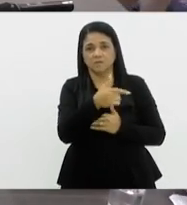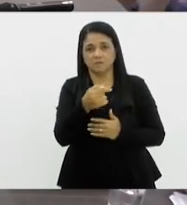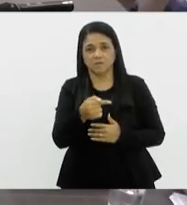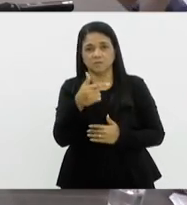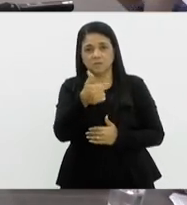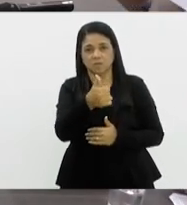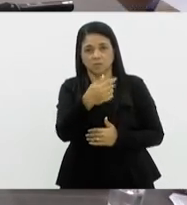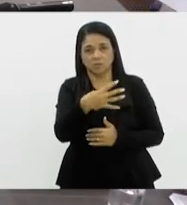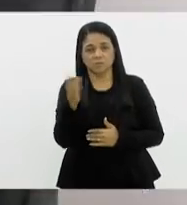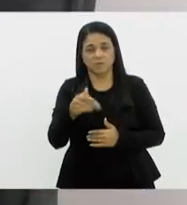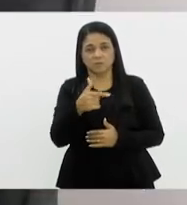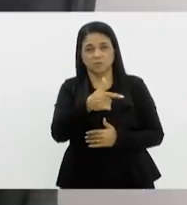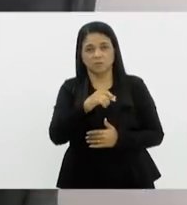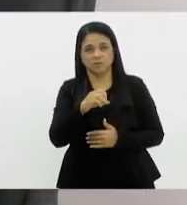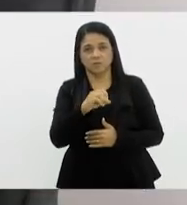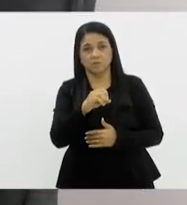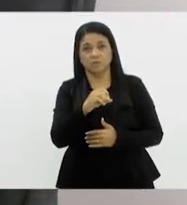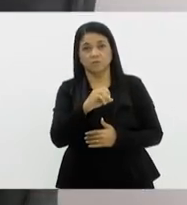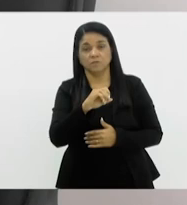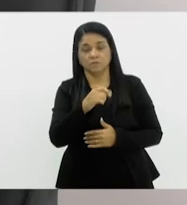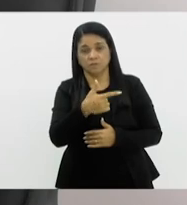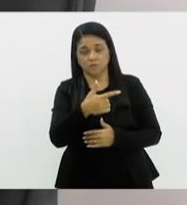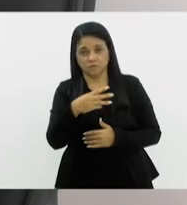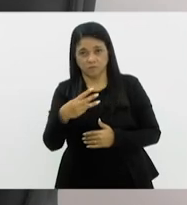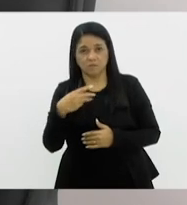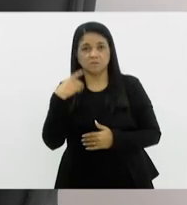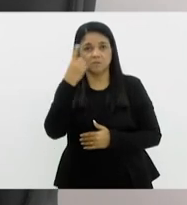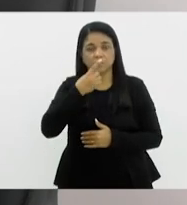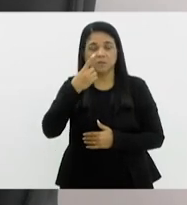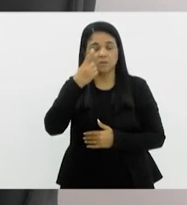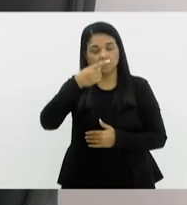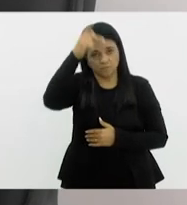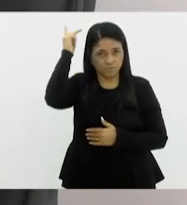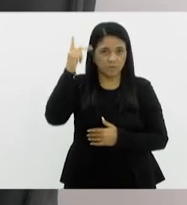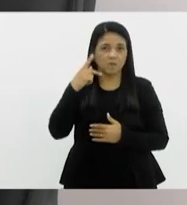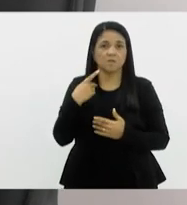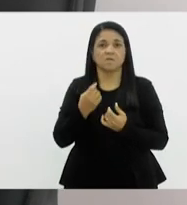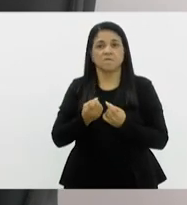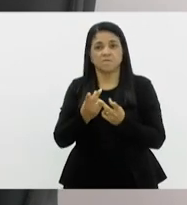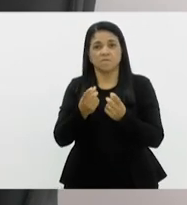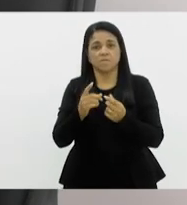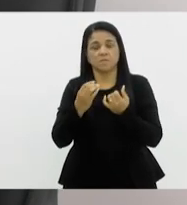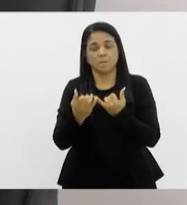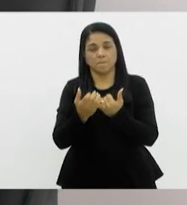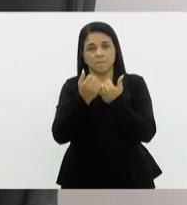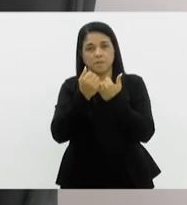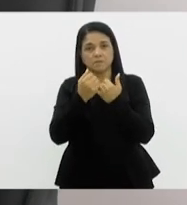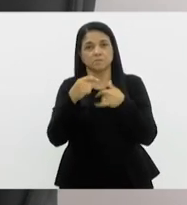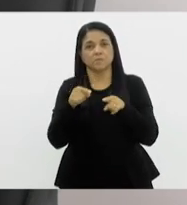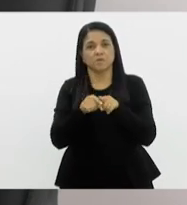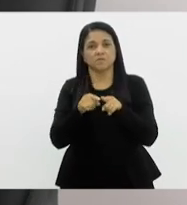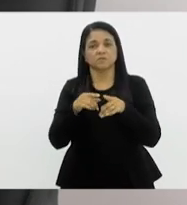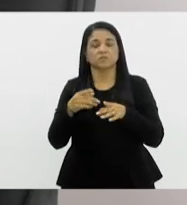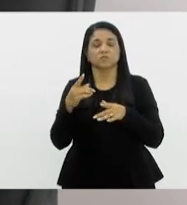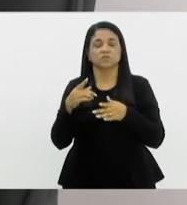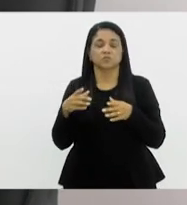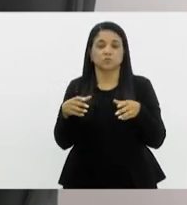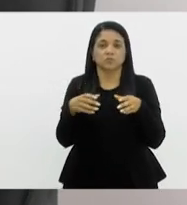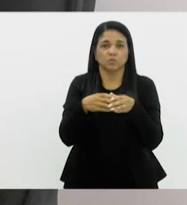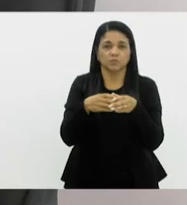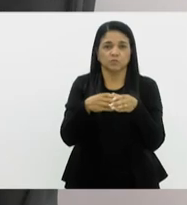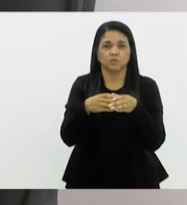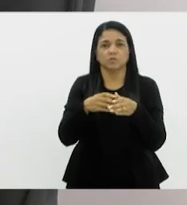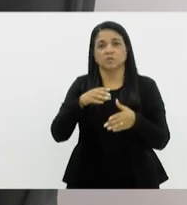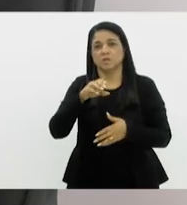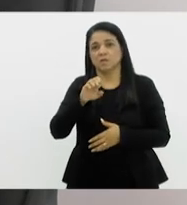2714 de 23, de autoria do deputado Fred Pacheco, permite o uso de bens imóveis e terrenos estaduais por grupos de escoteiros e núcleos de